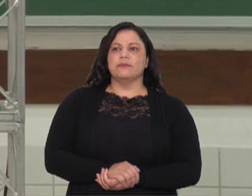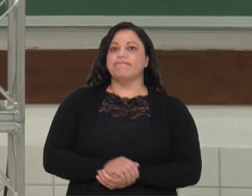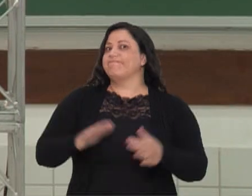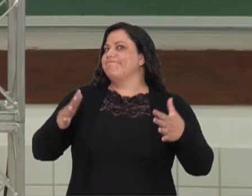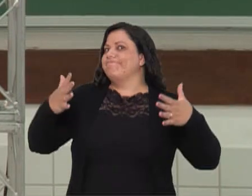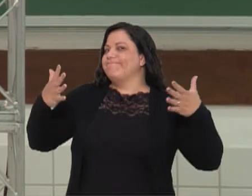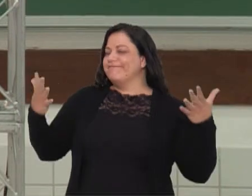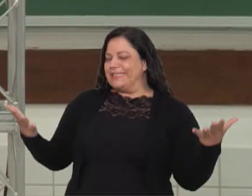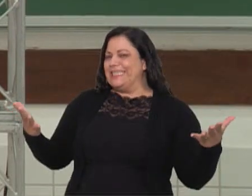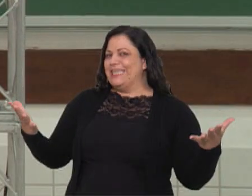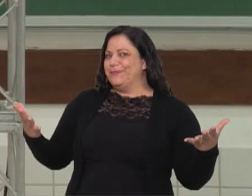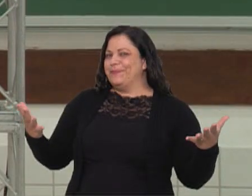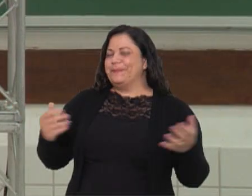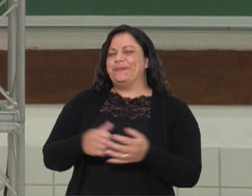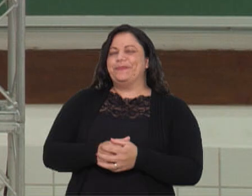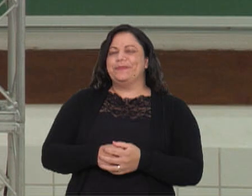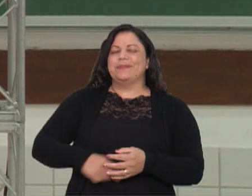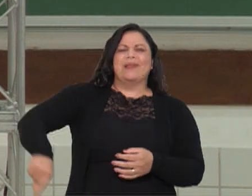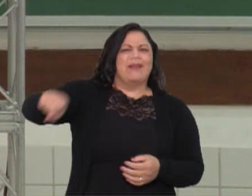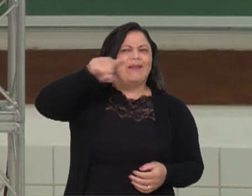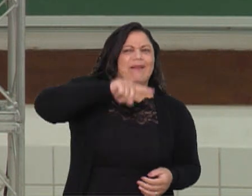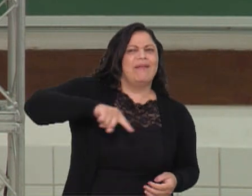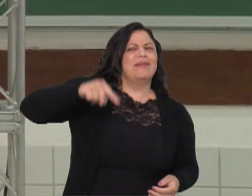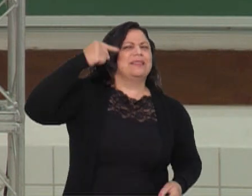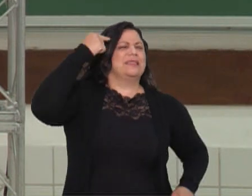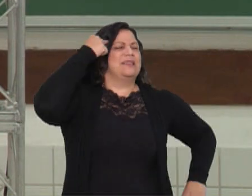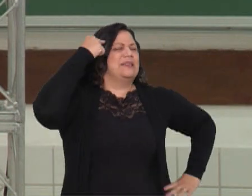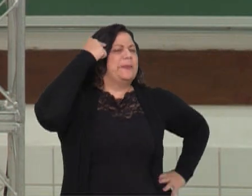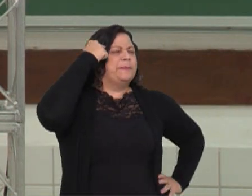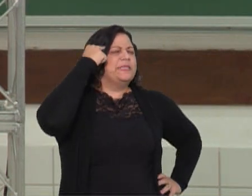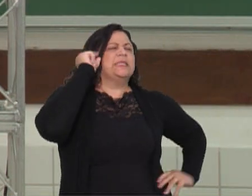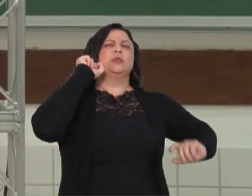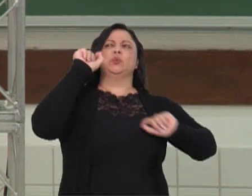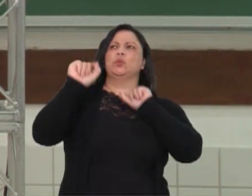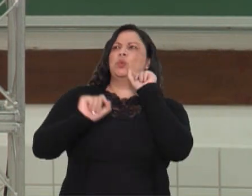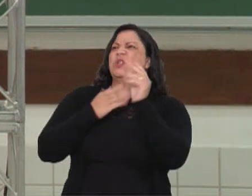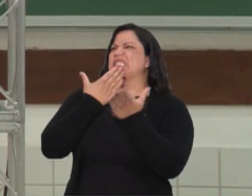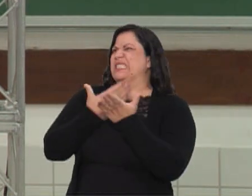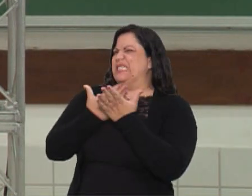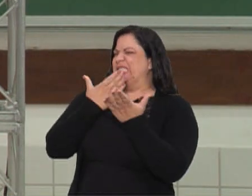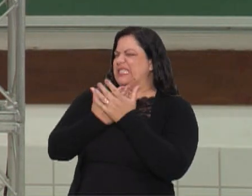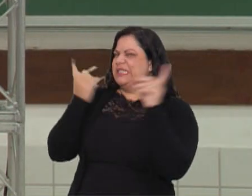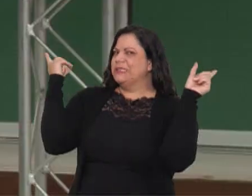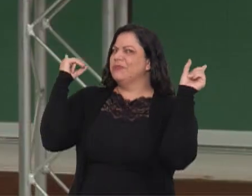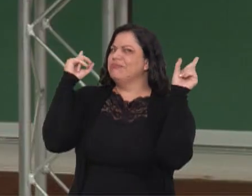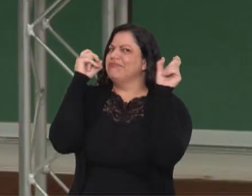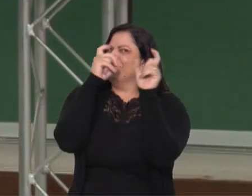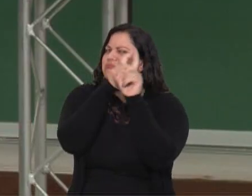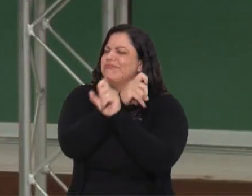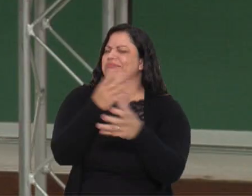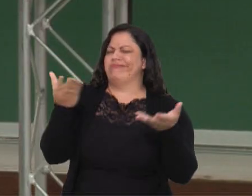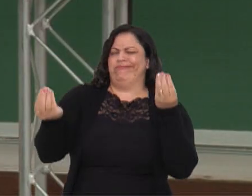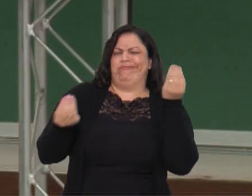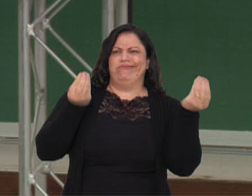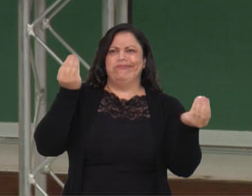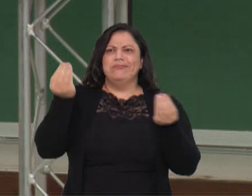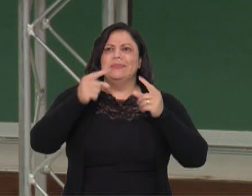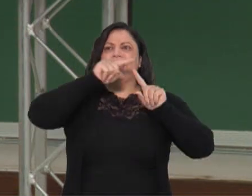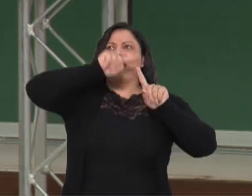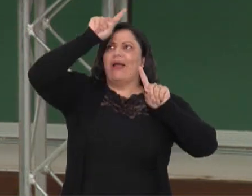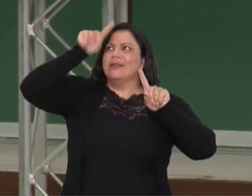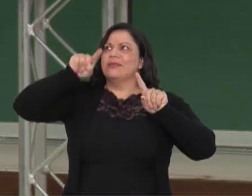E aí, pessoal? Eu sei que vocês estão pensando, né? Que aula difícil! Acentuação e pontuação na mesma